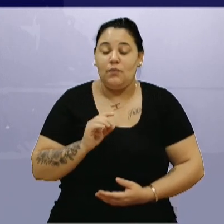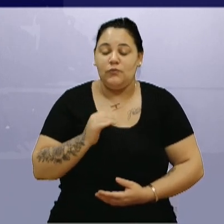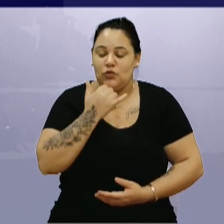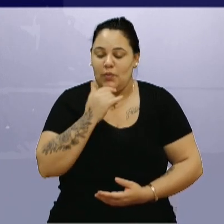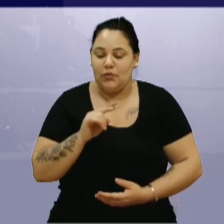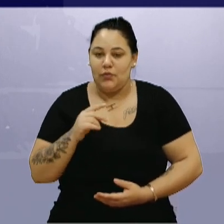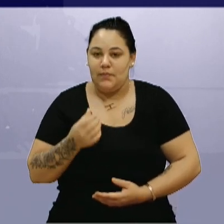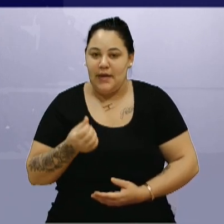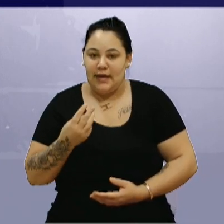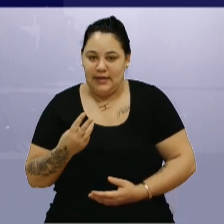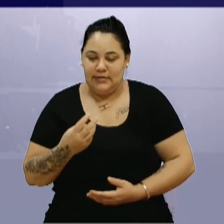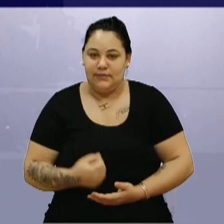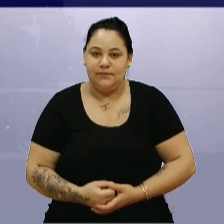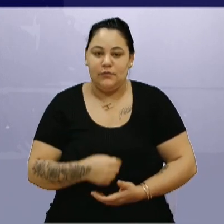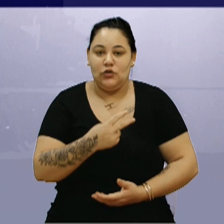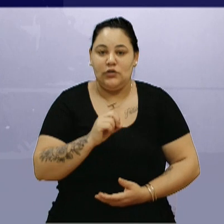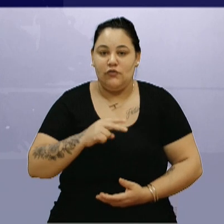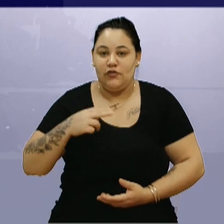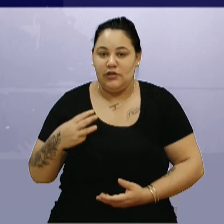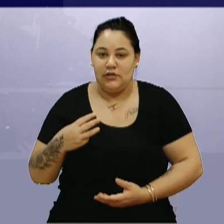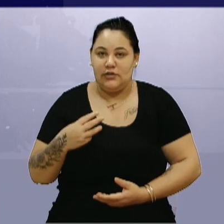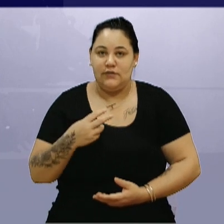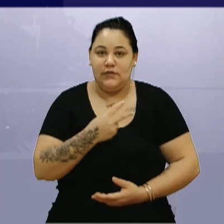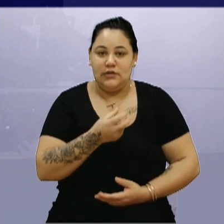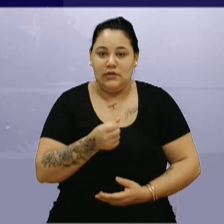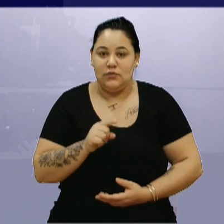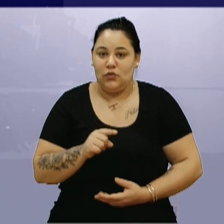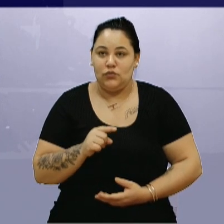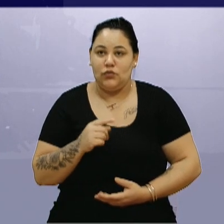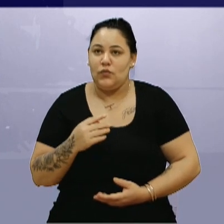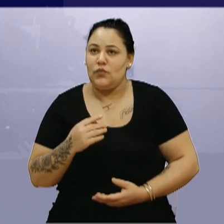25,63%. 2023, 26,24%.